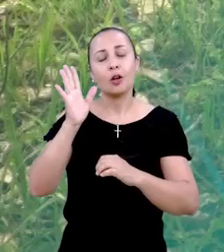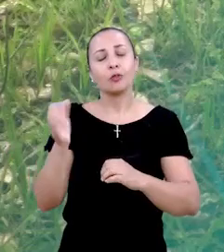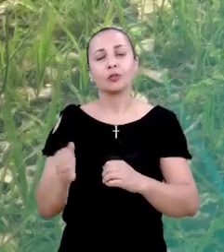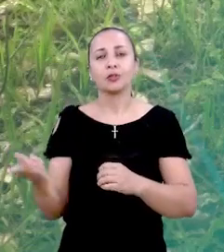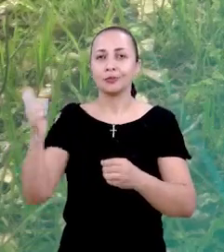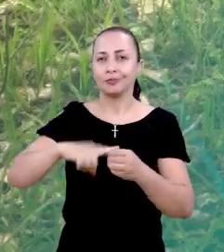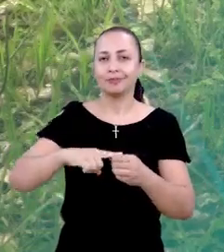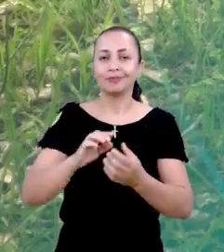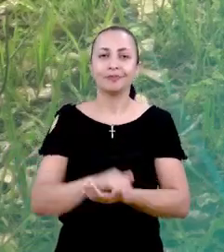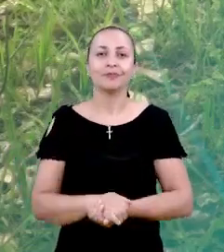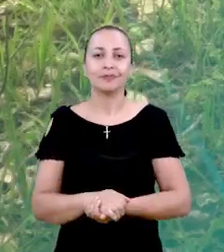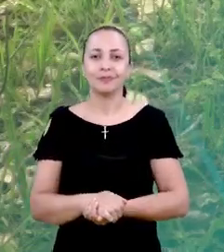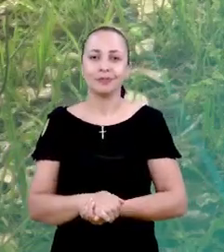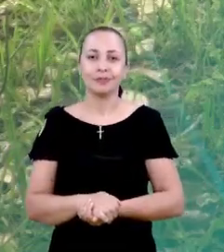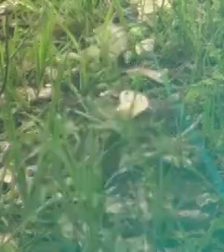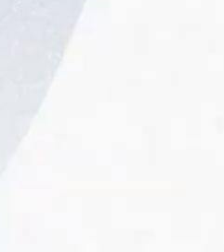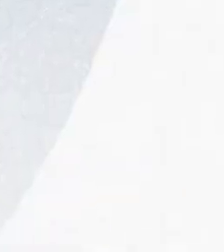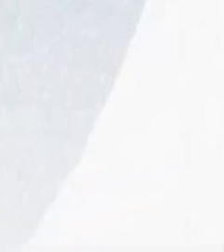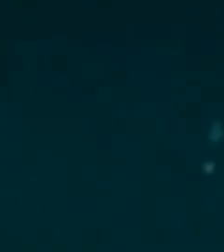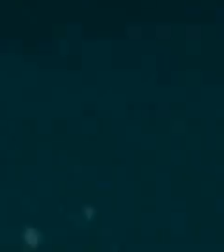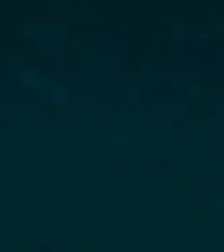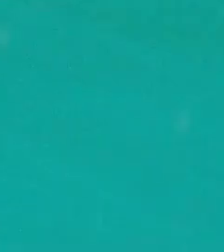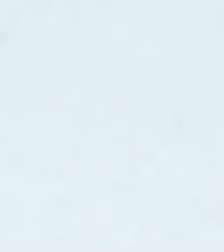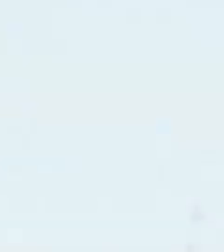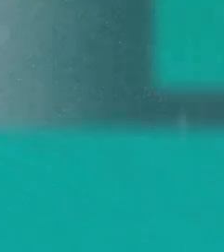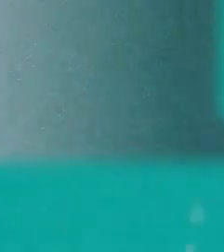obesidade. Univerciência volta já já.